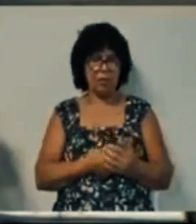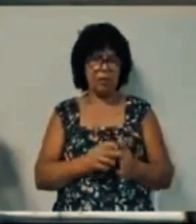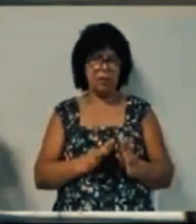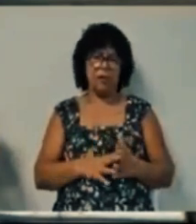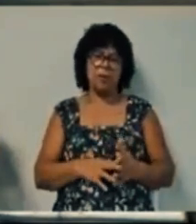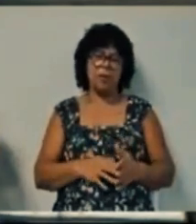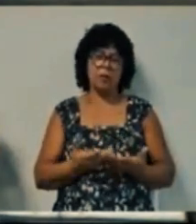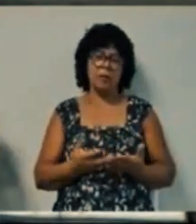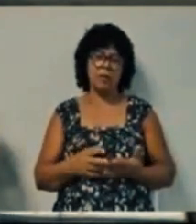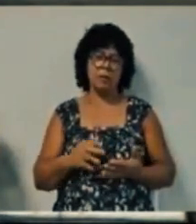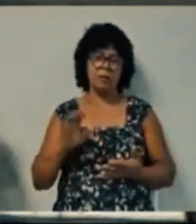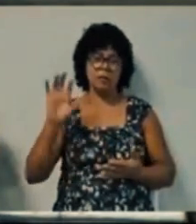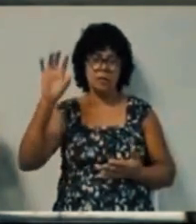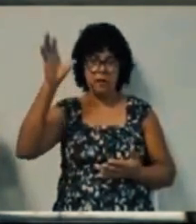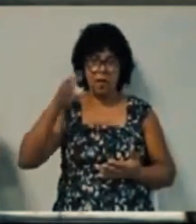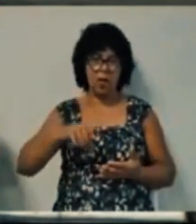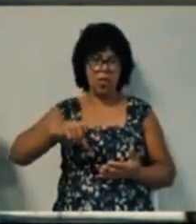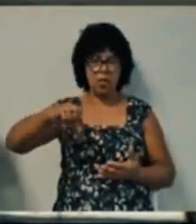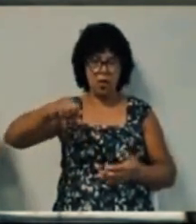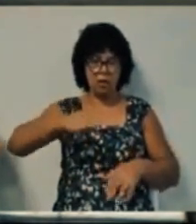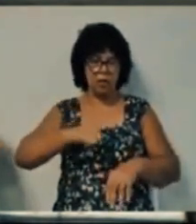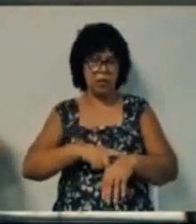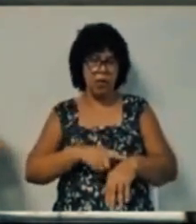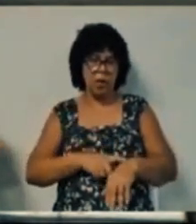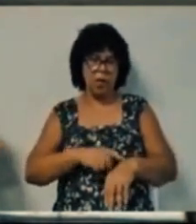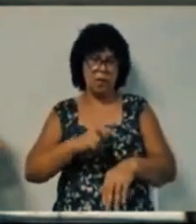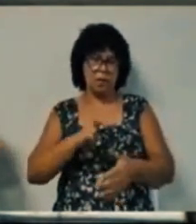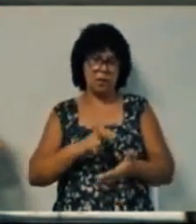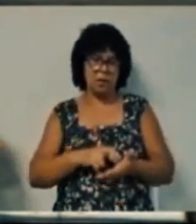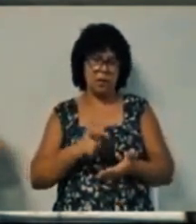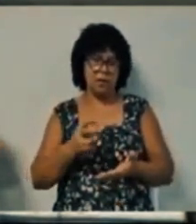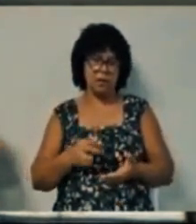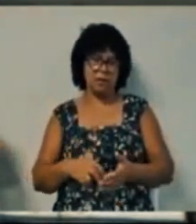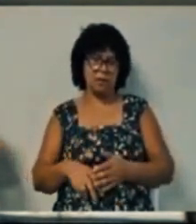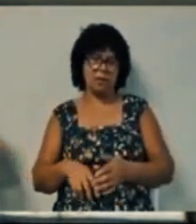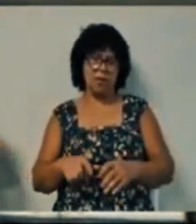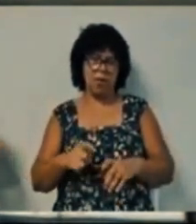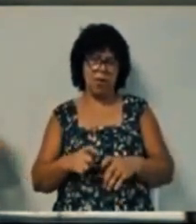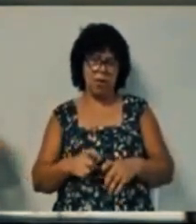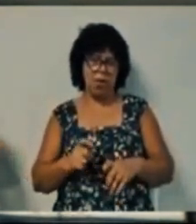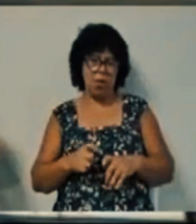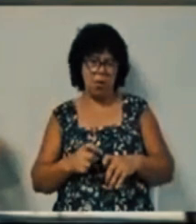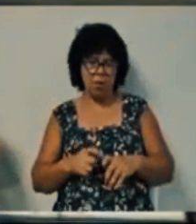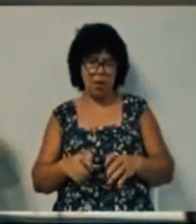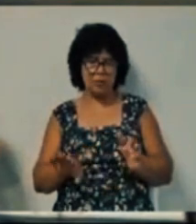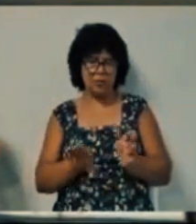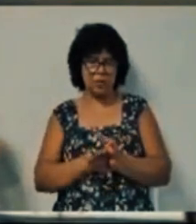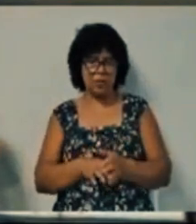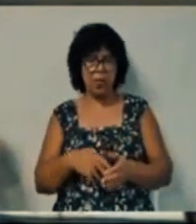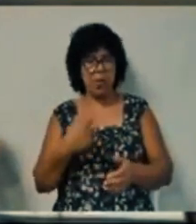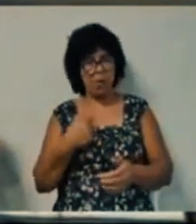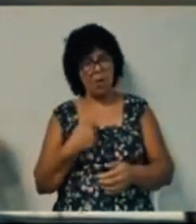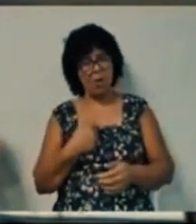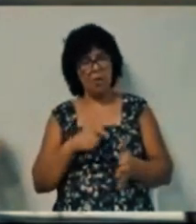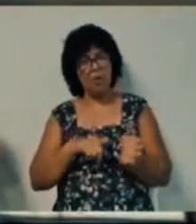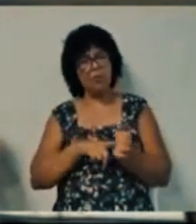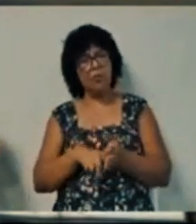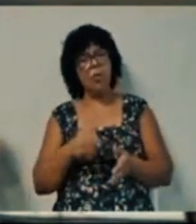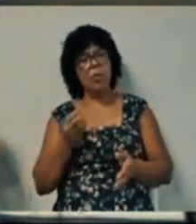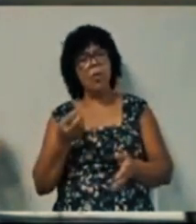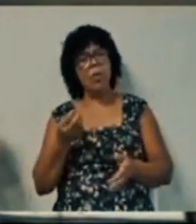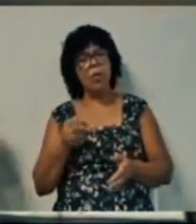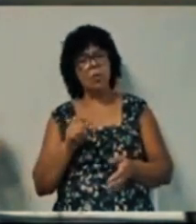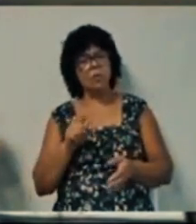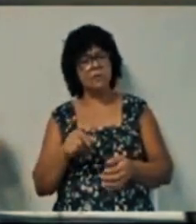chega. E ele disse, dona Cátia, como é que a senhora está? Ela disse, pois é, estou aí. Na mão de Deus. Ele disse, então tá, vamos